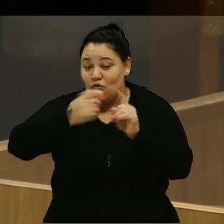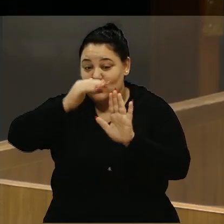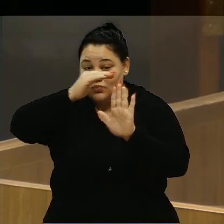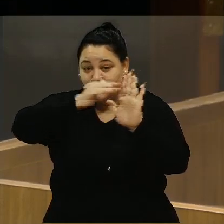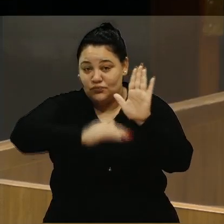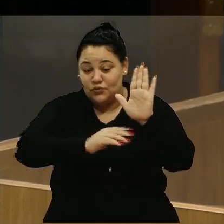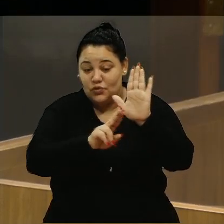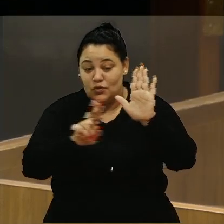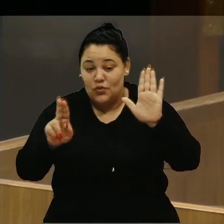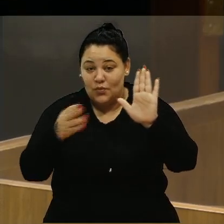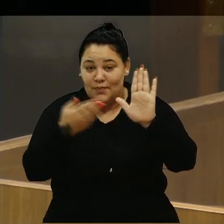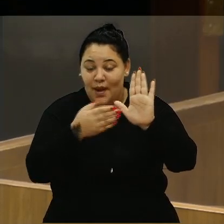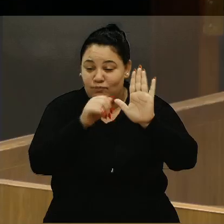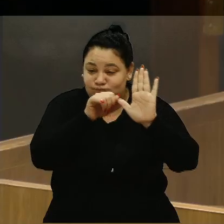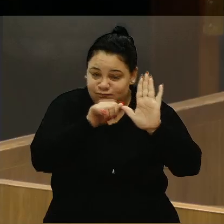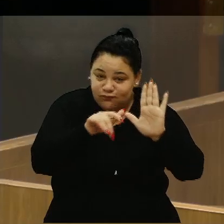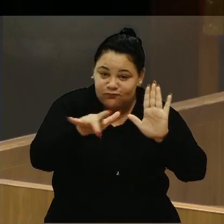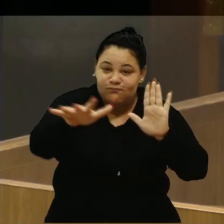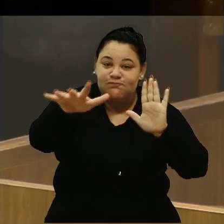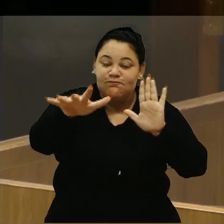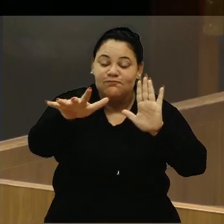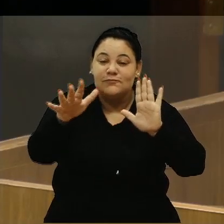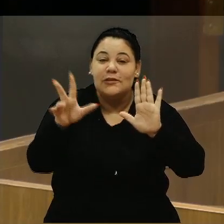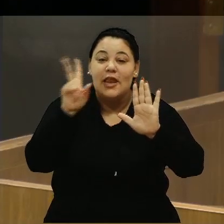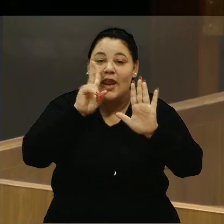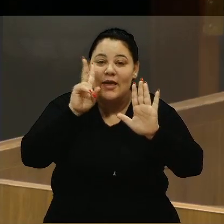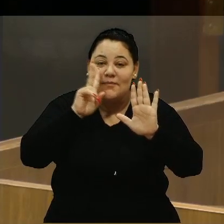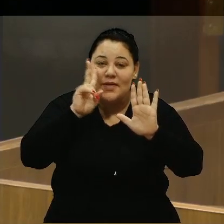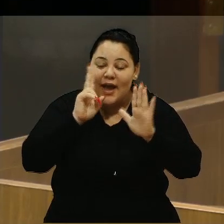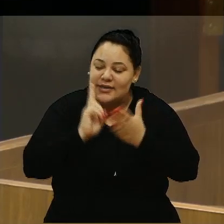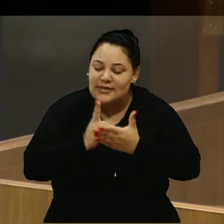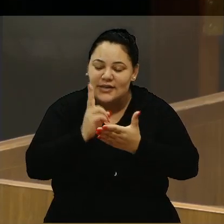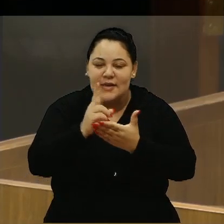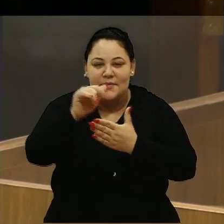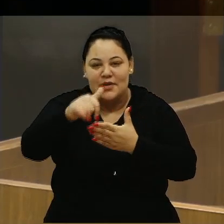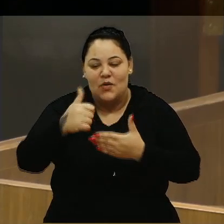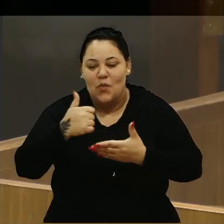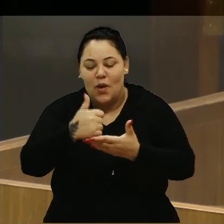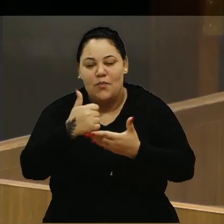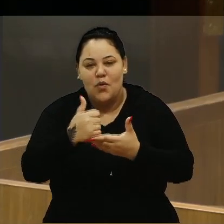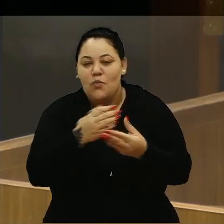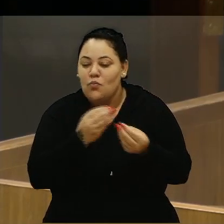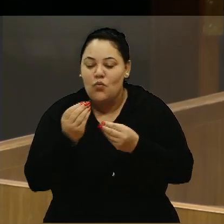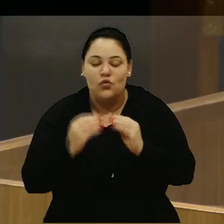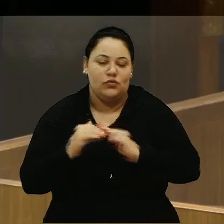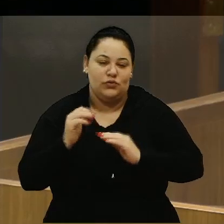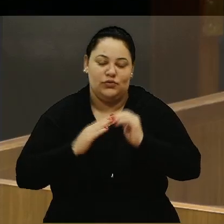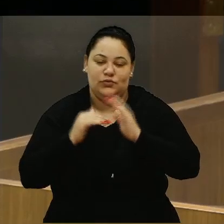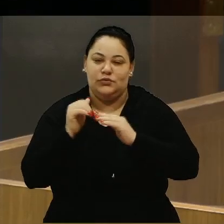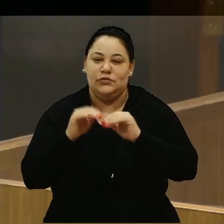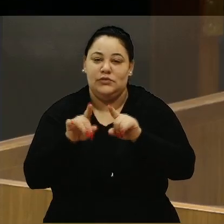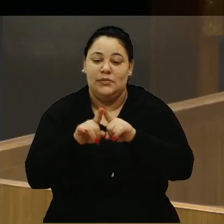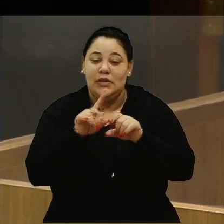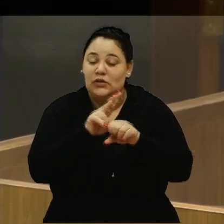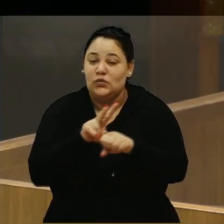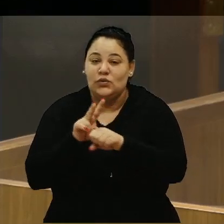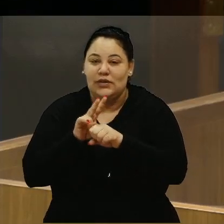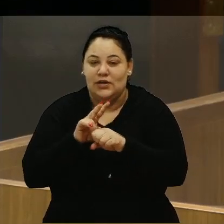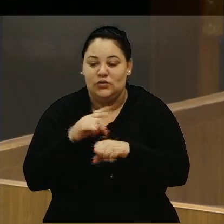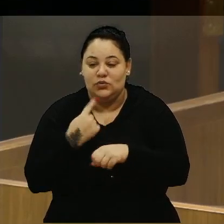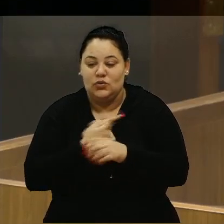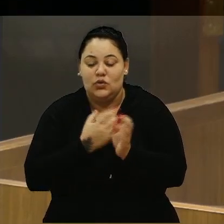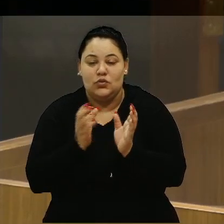que se perpetue nos anais desta casa a colaboração deles na construção e conservação do nosso